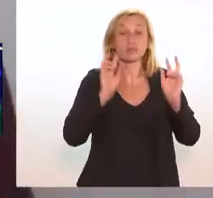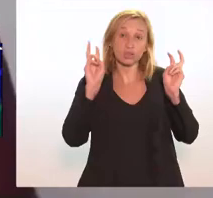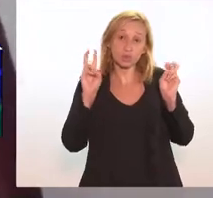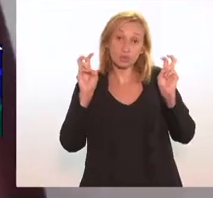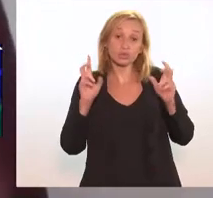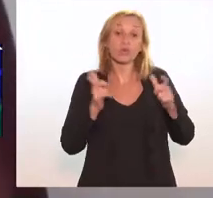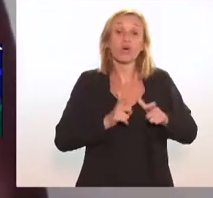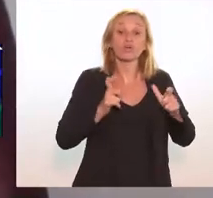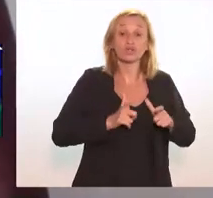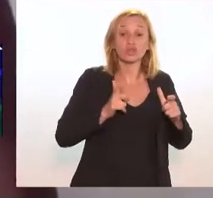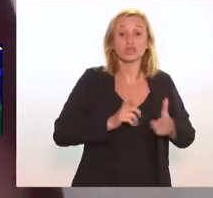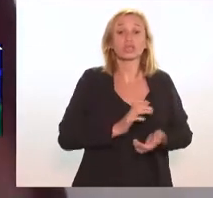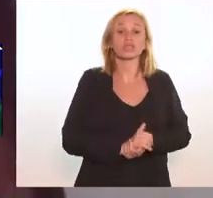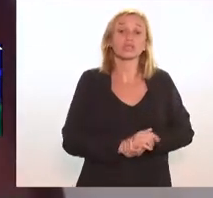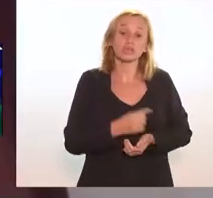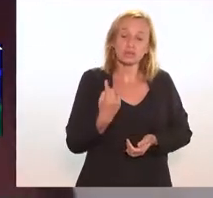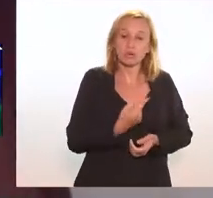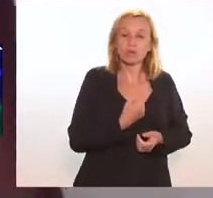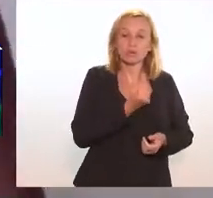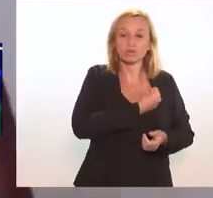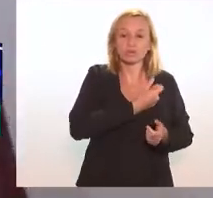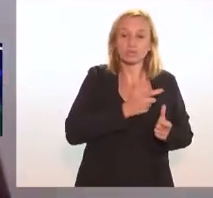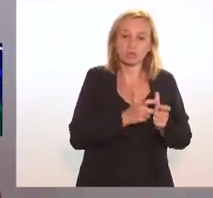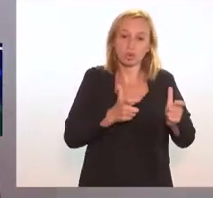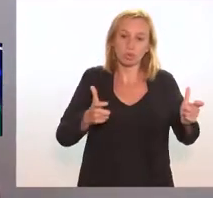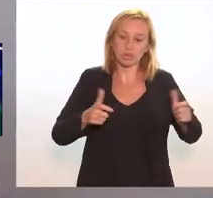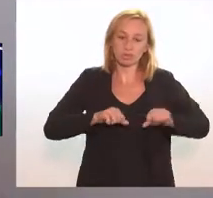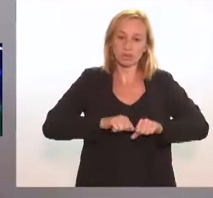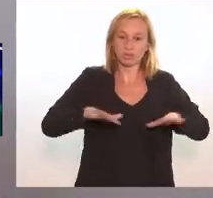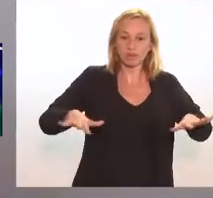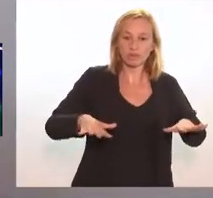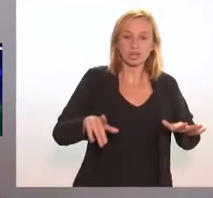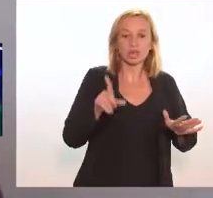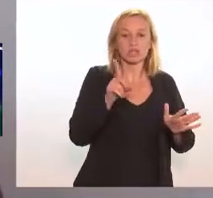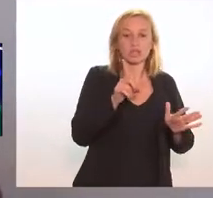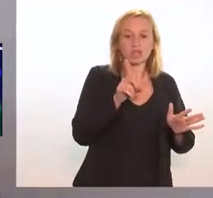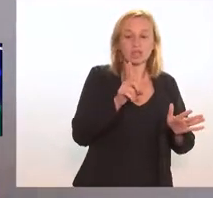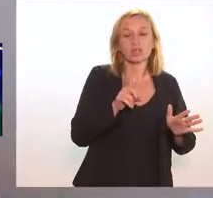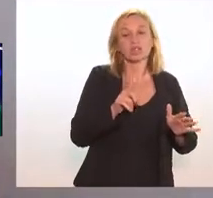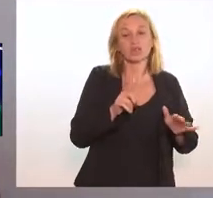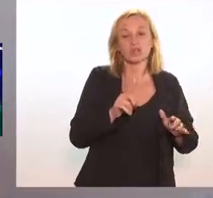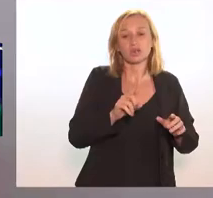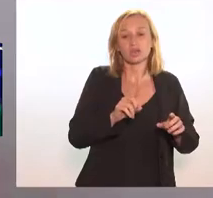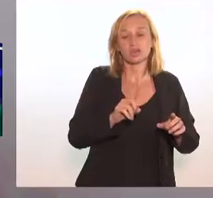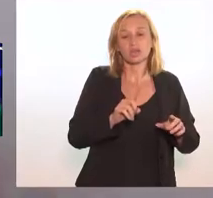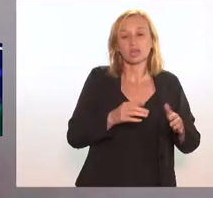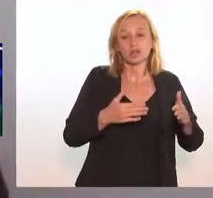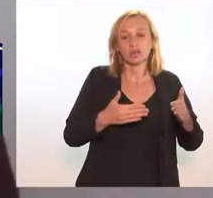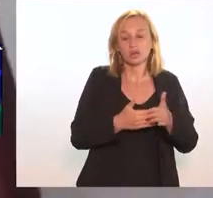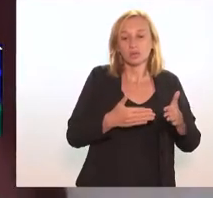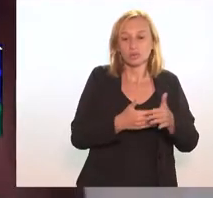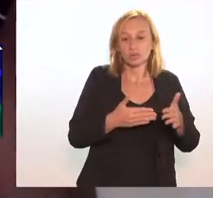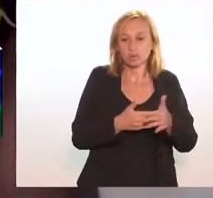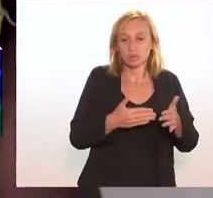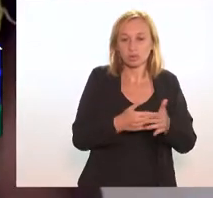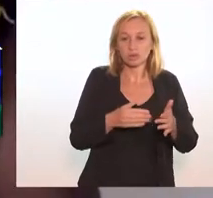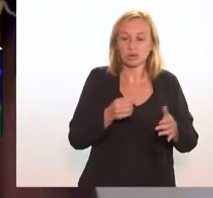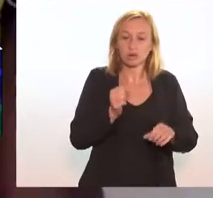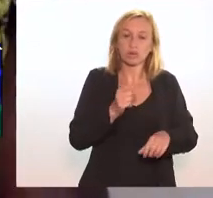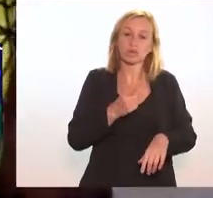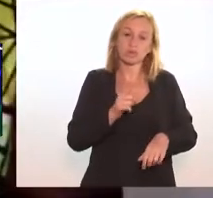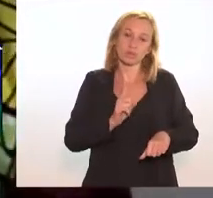onde a gente aumenta a pandemia e aumenta o processo de restrições e o tempo de isolamento que a